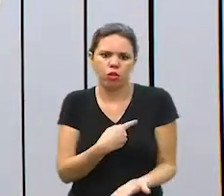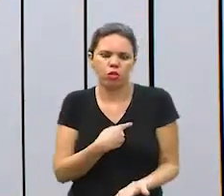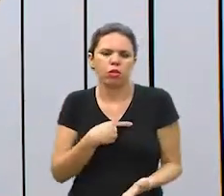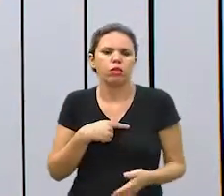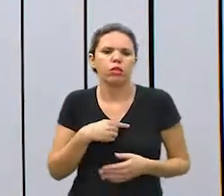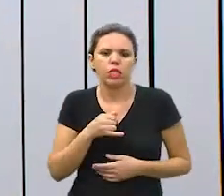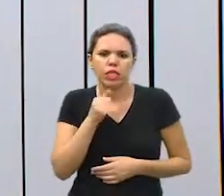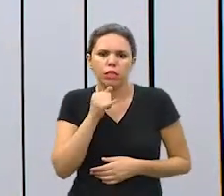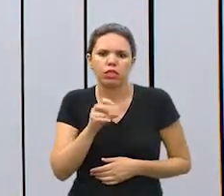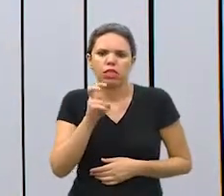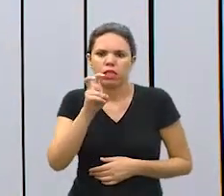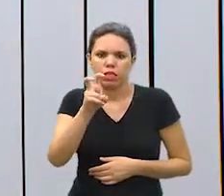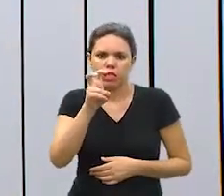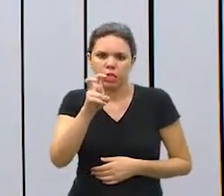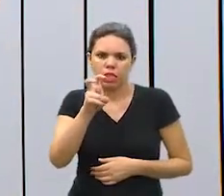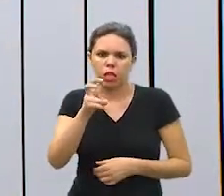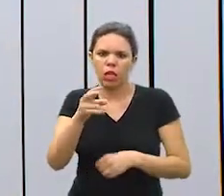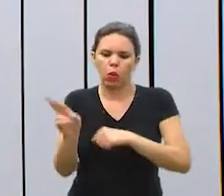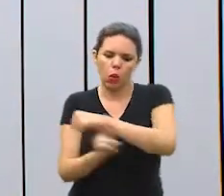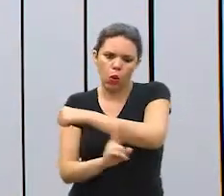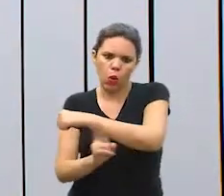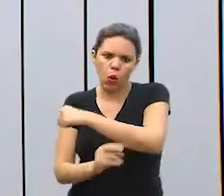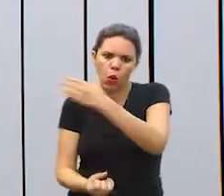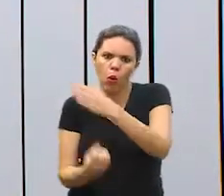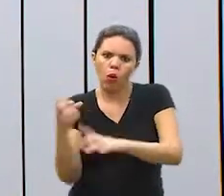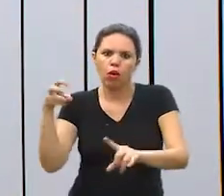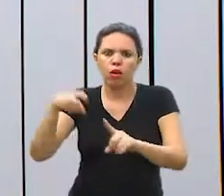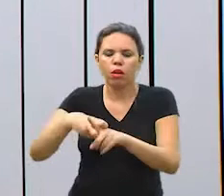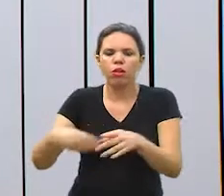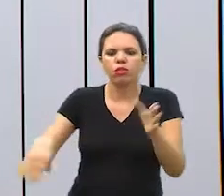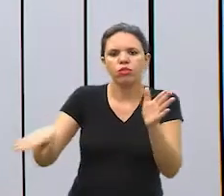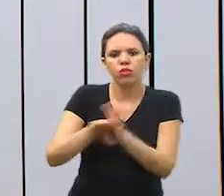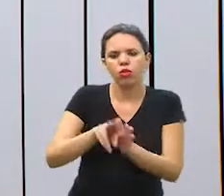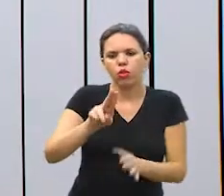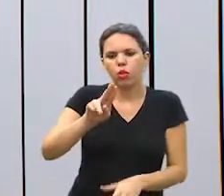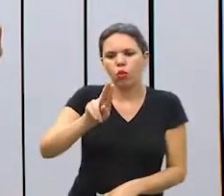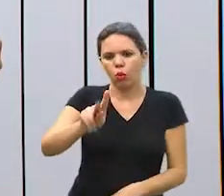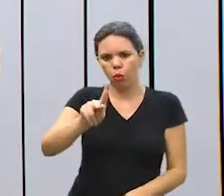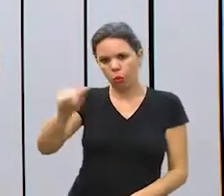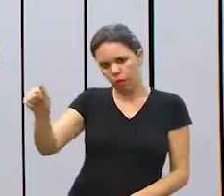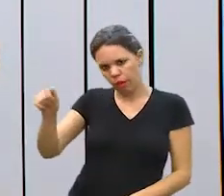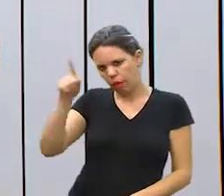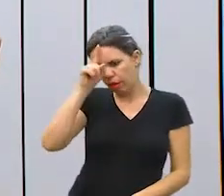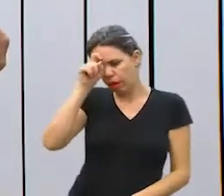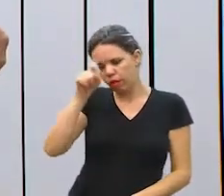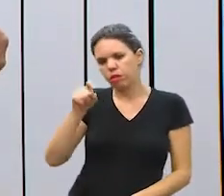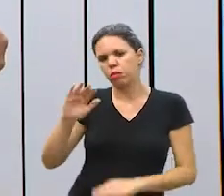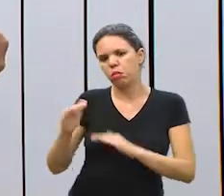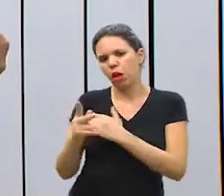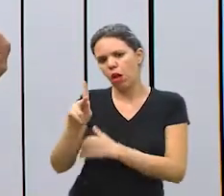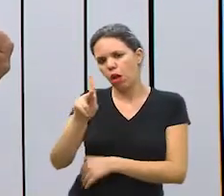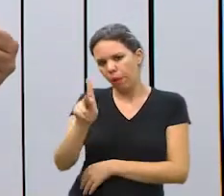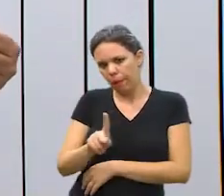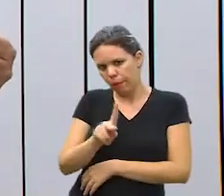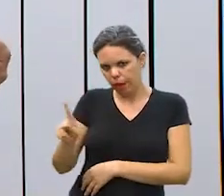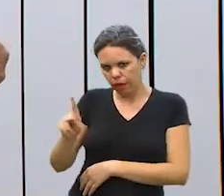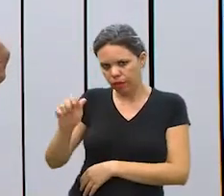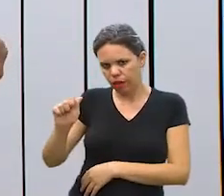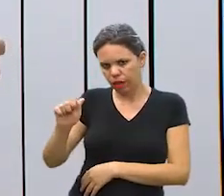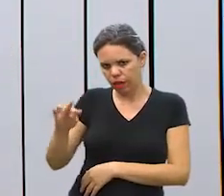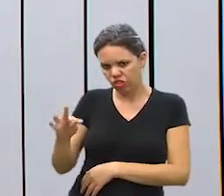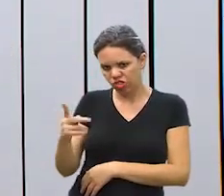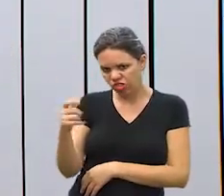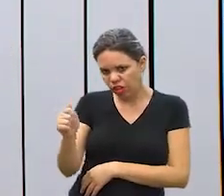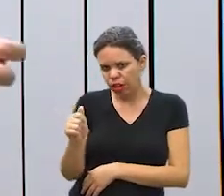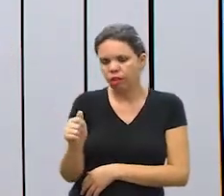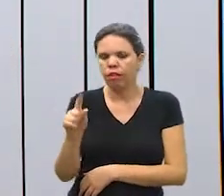cortados por 5 rodovias. Já acontece acidente em cada rodovia dessa, cai lá dentro da UPA. É metropolitana. Então, quer dizer,